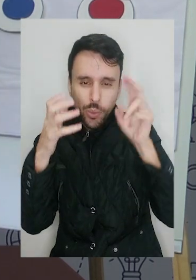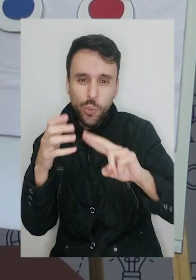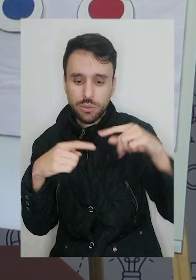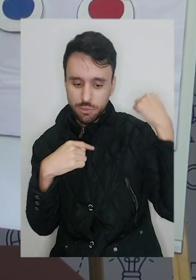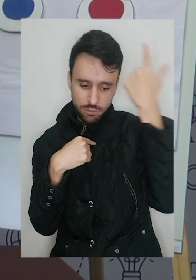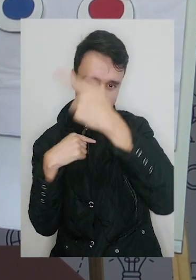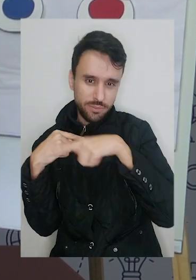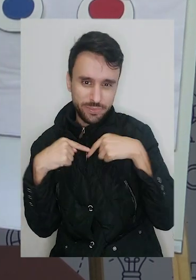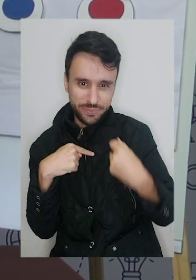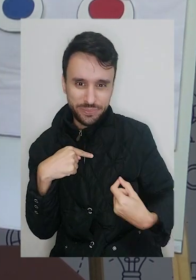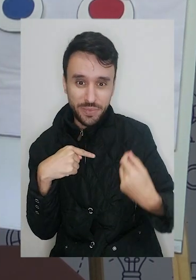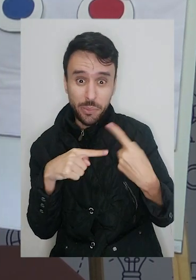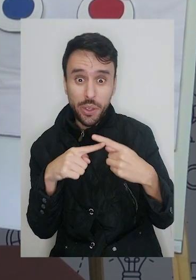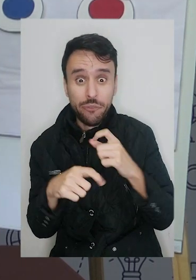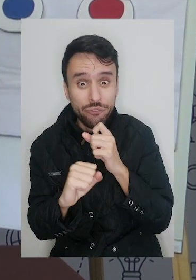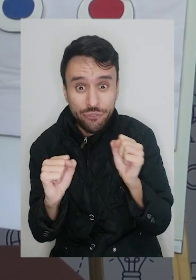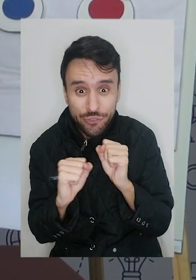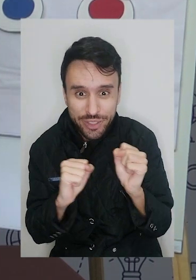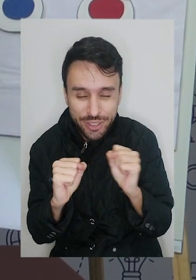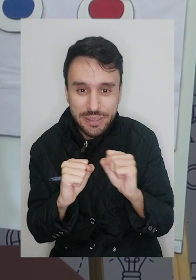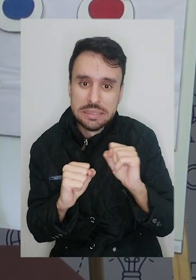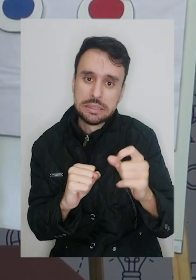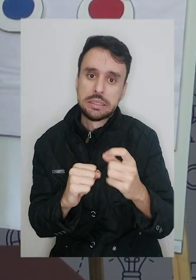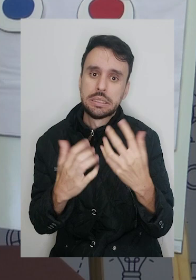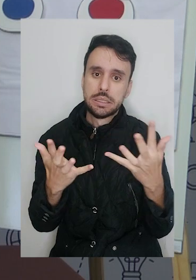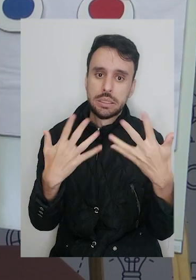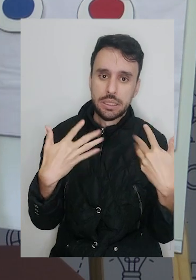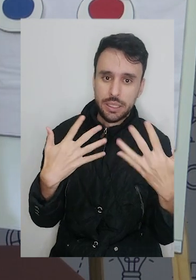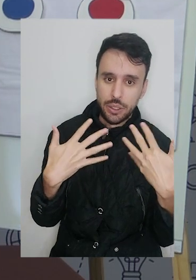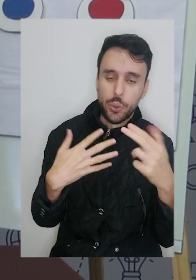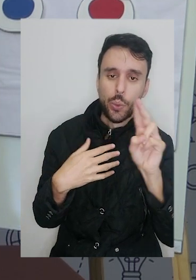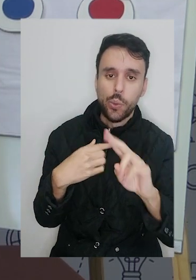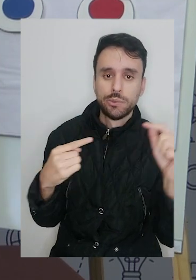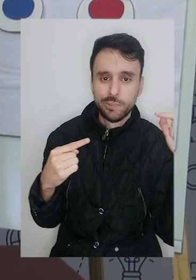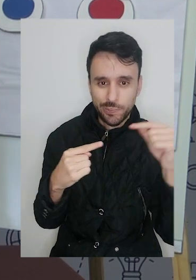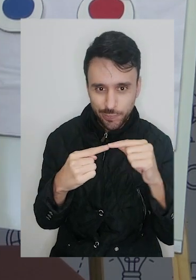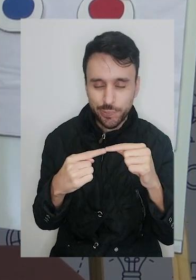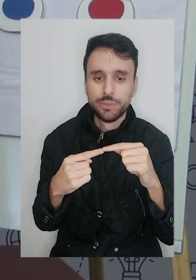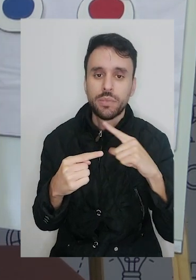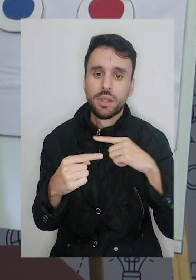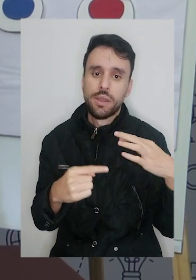cachecol, porque estava muito frio. E quando está quente, aqui nós colocamos